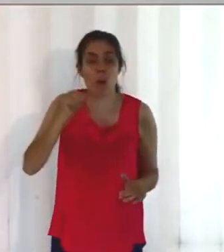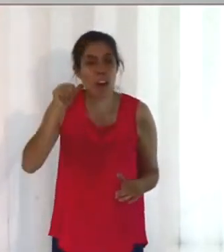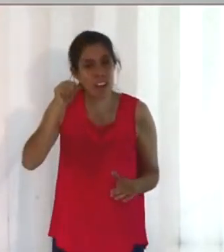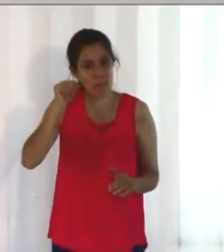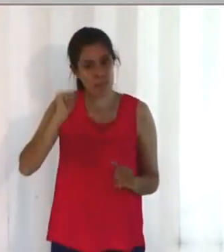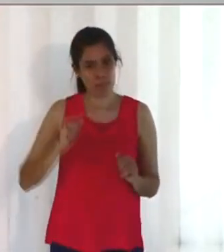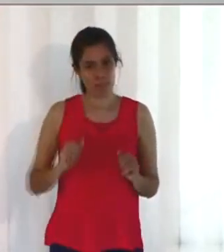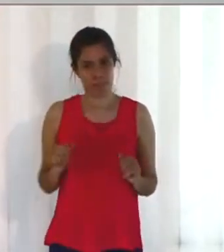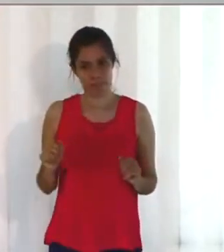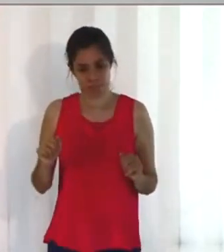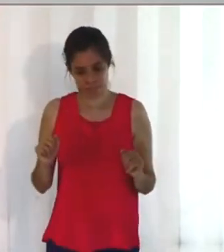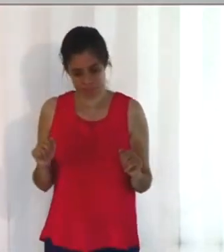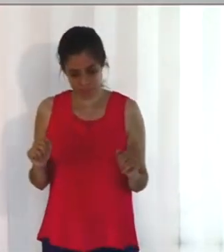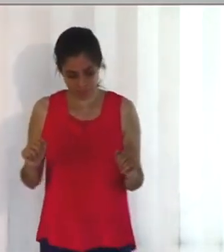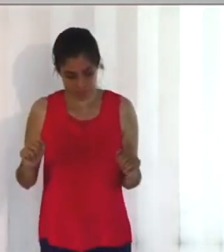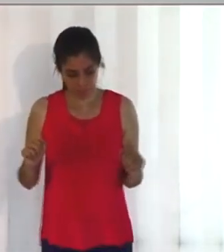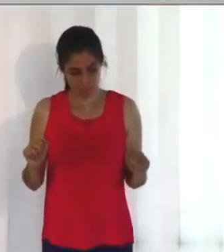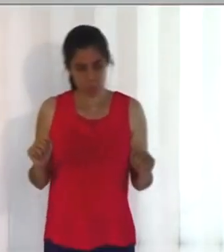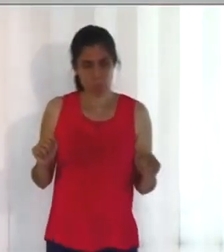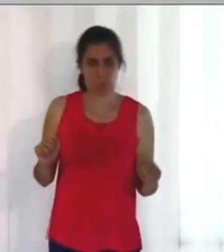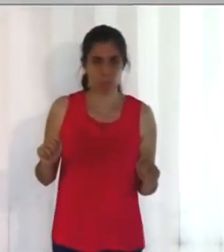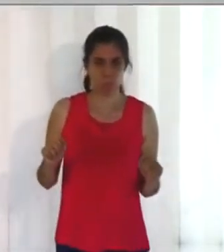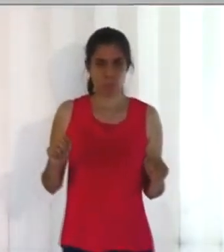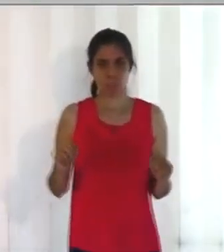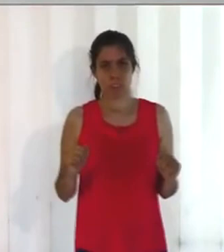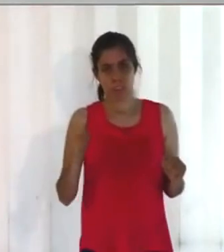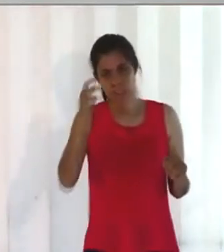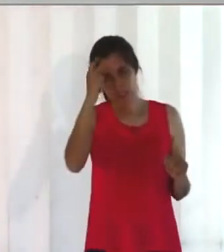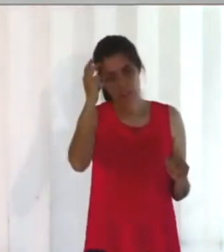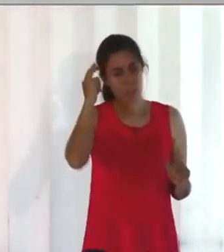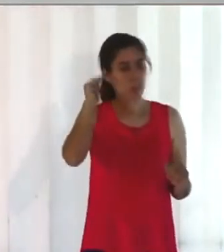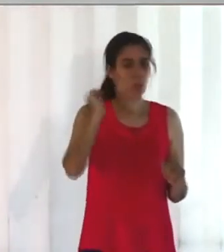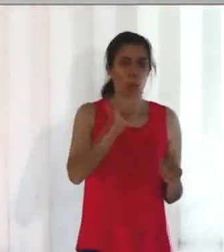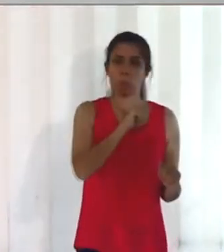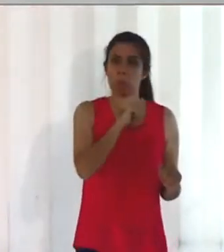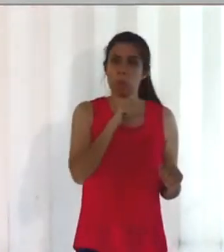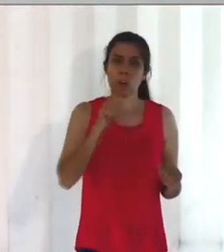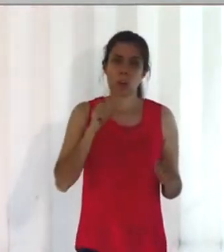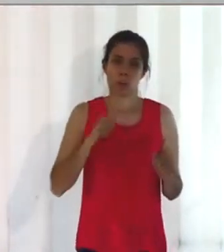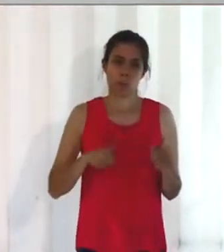Ele morreu por nós para que nós tivéssemos vida para hoje